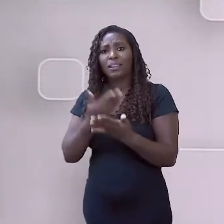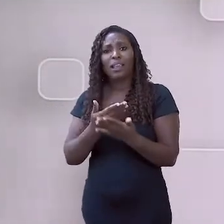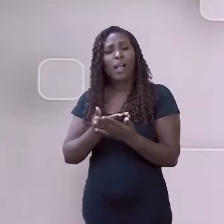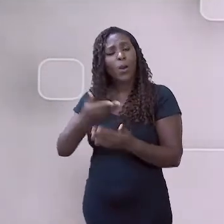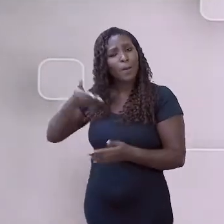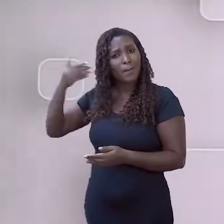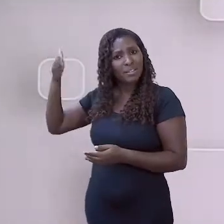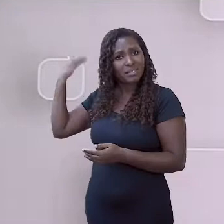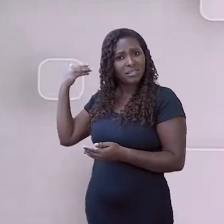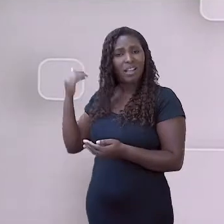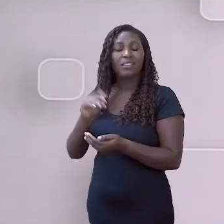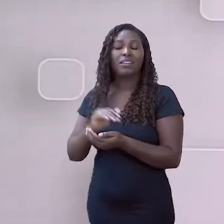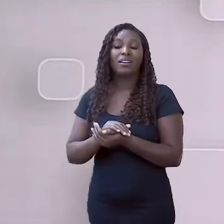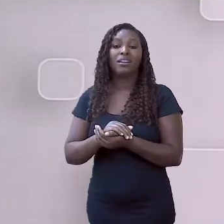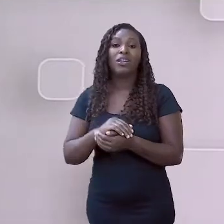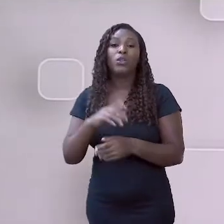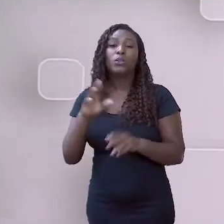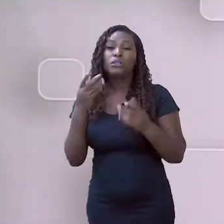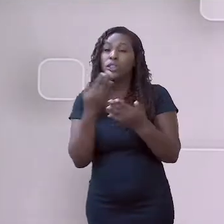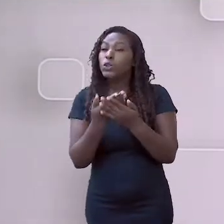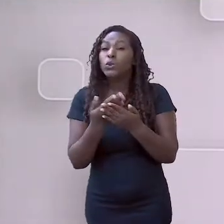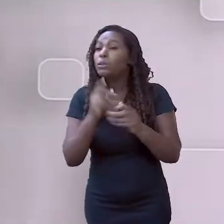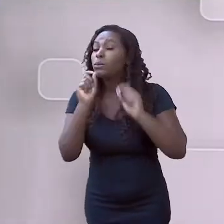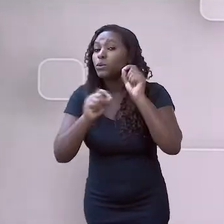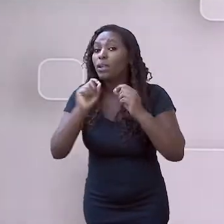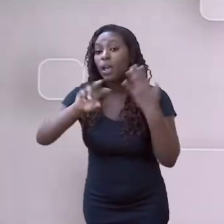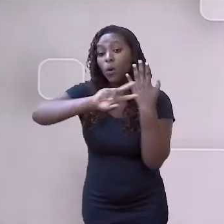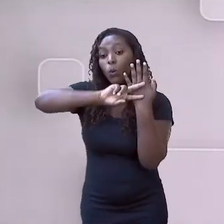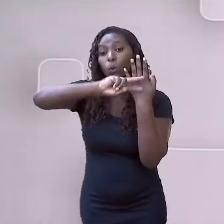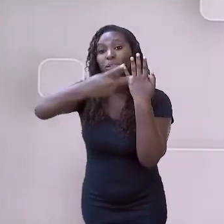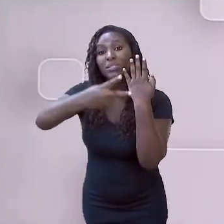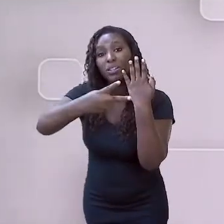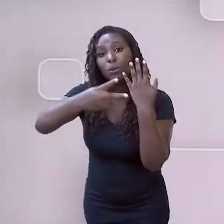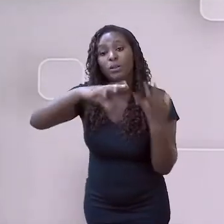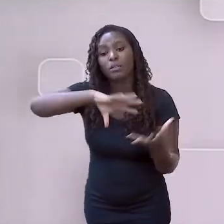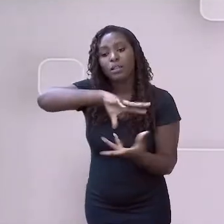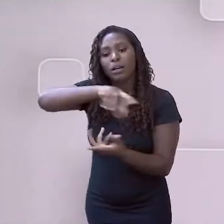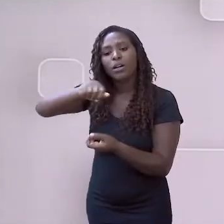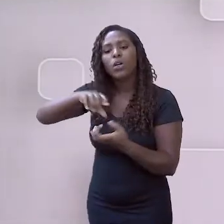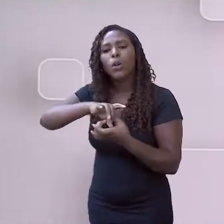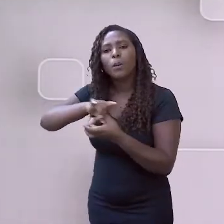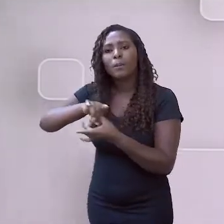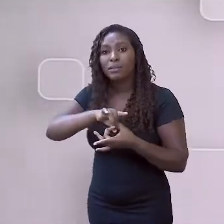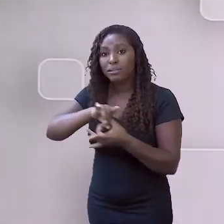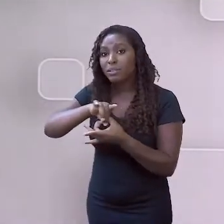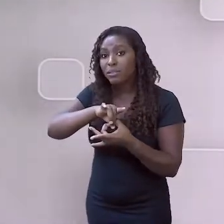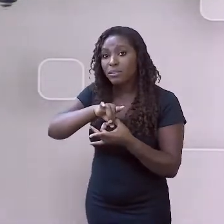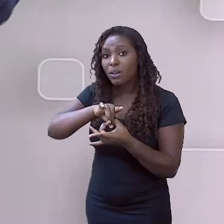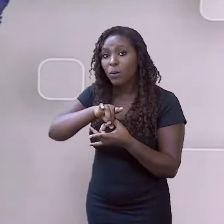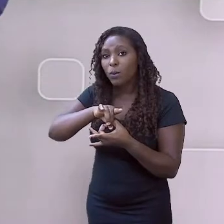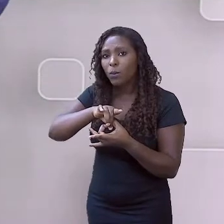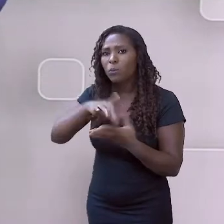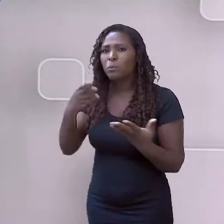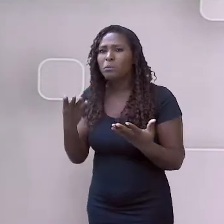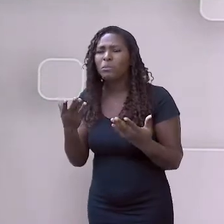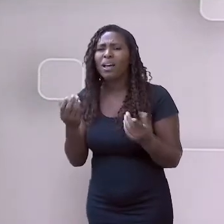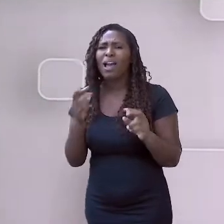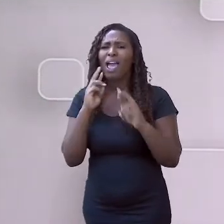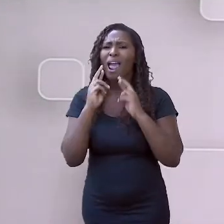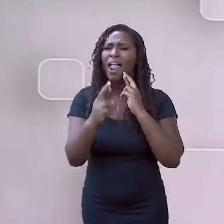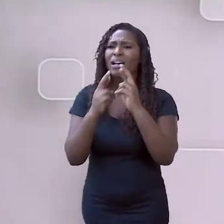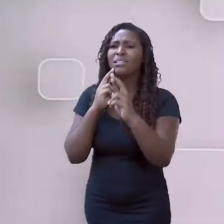globalização nas questões sociais, nas nossas relações do dia a dia. E que o mundo tem